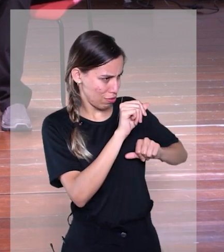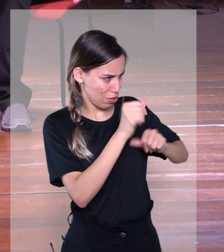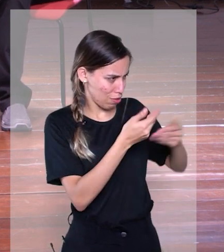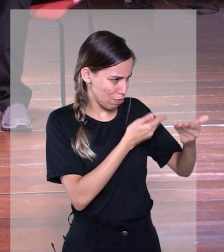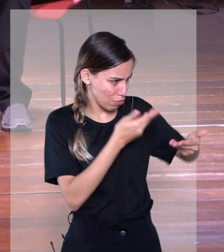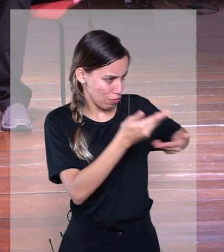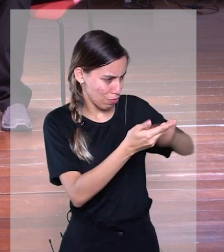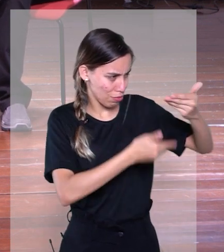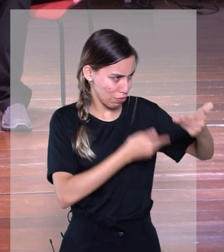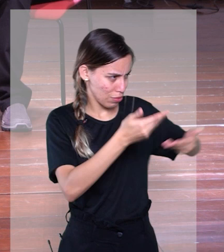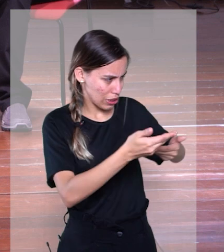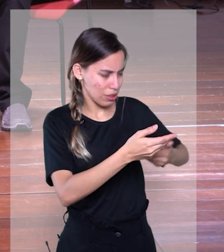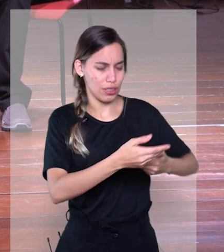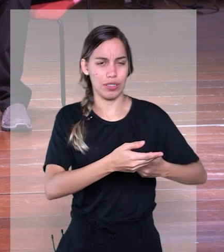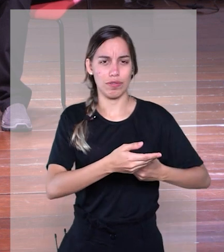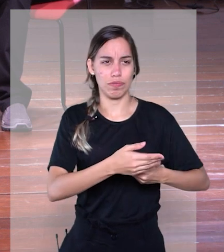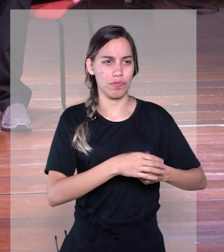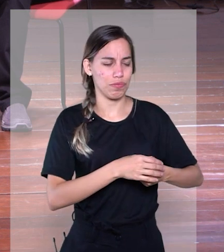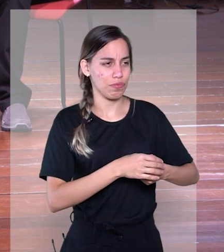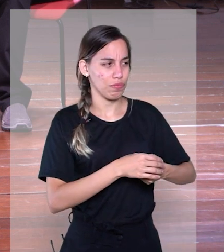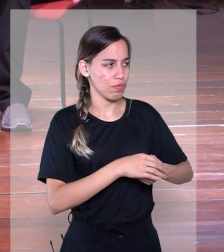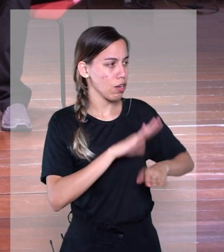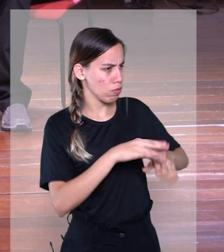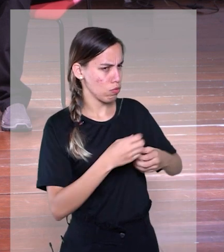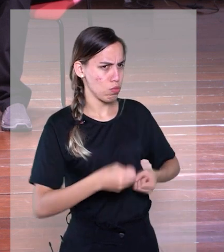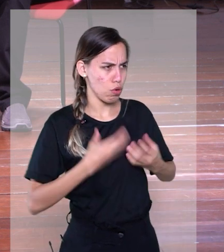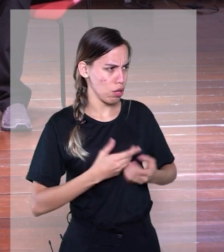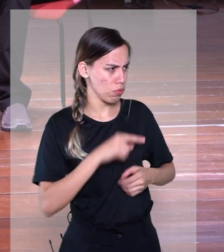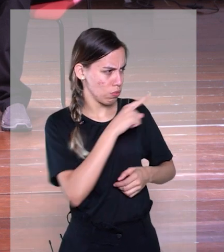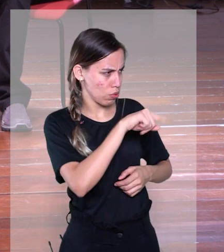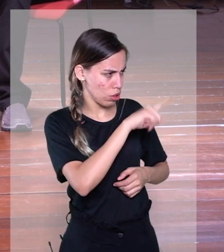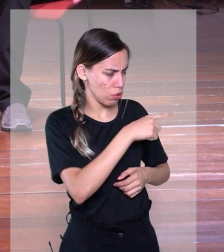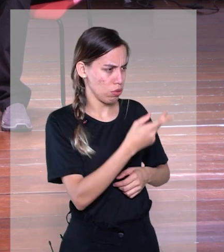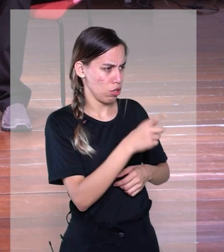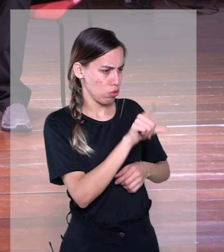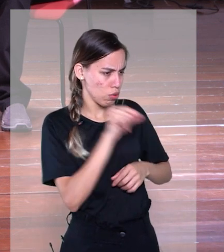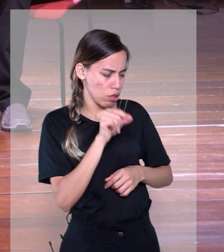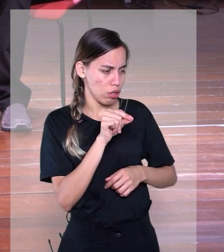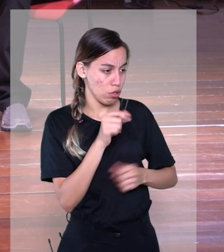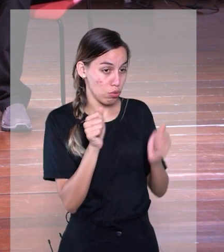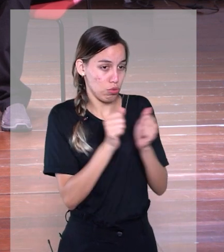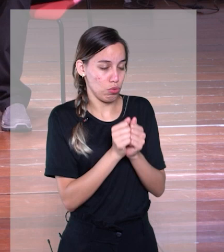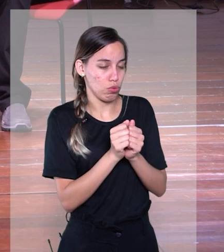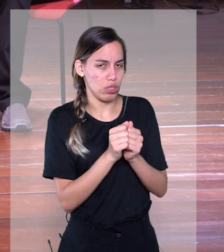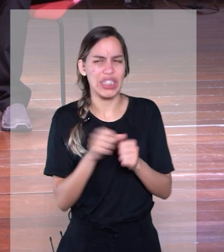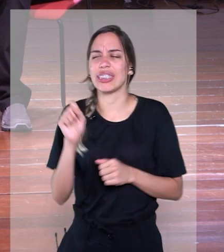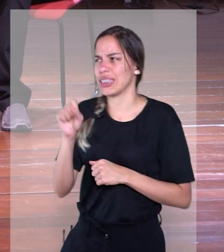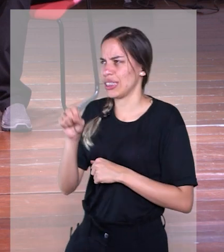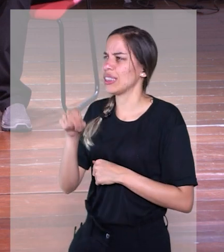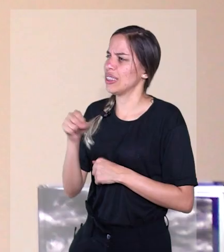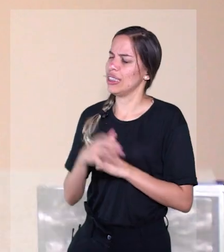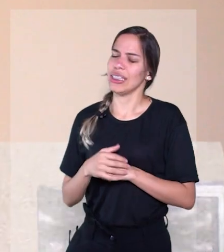ele mandava, enfim, a gente... alguns poemas foram escolhidos em conjunto. Sim.